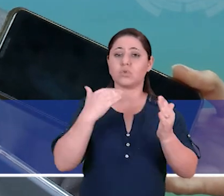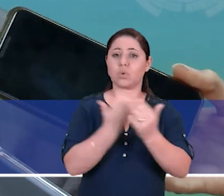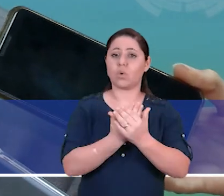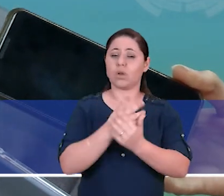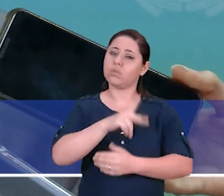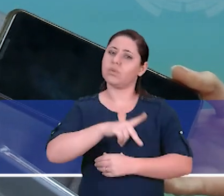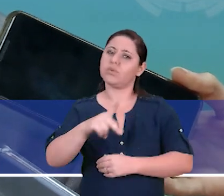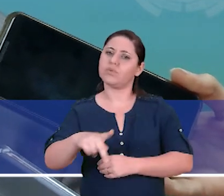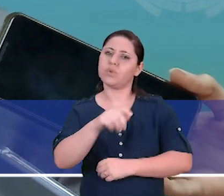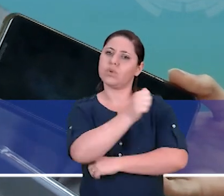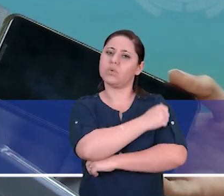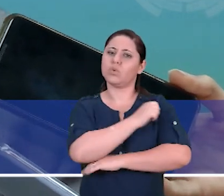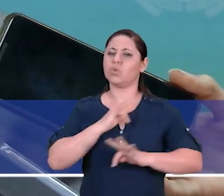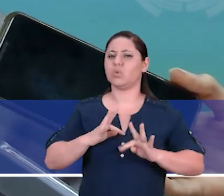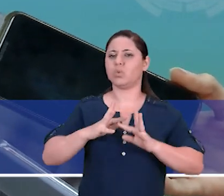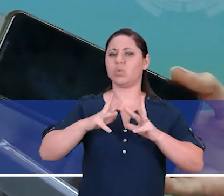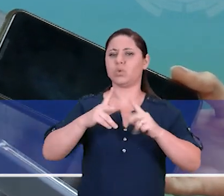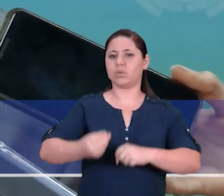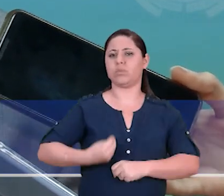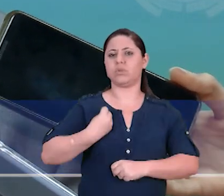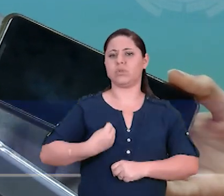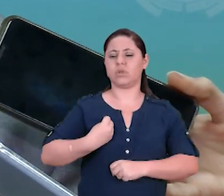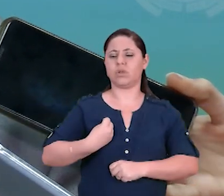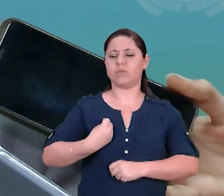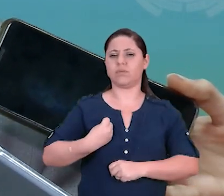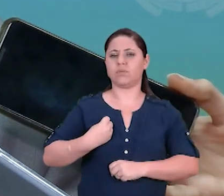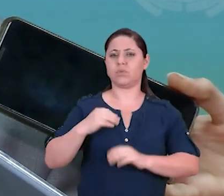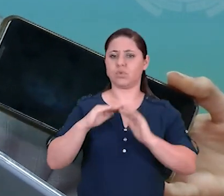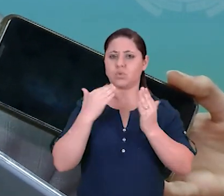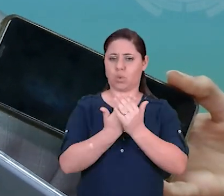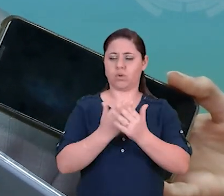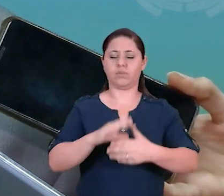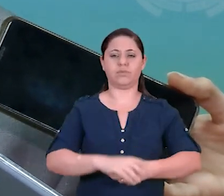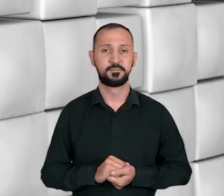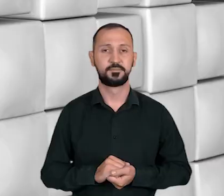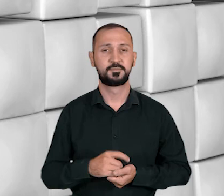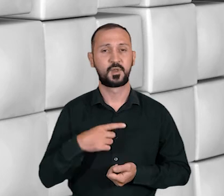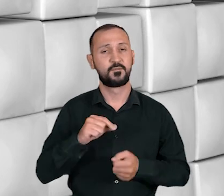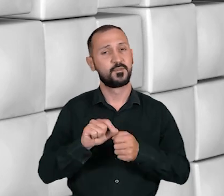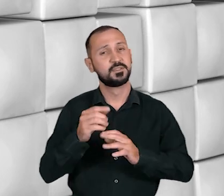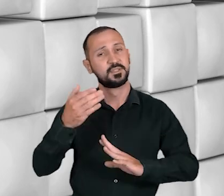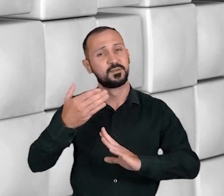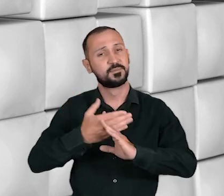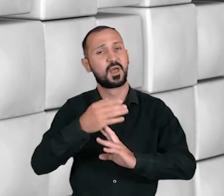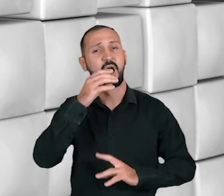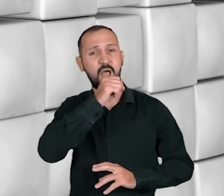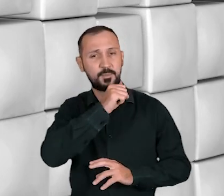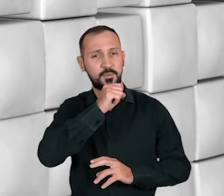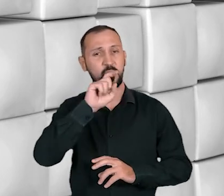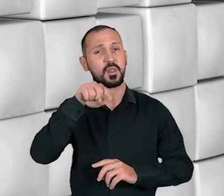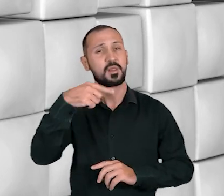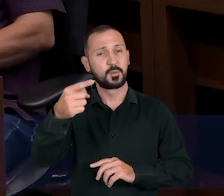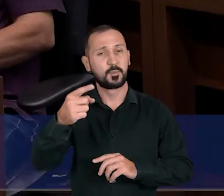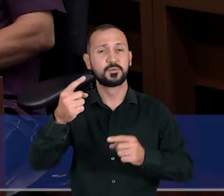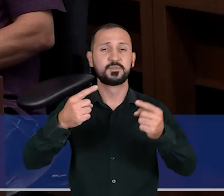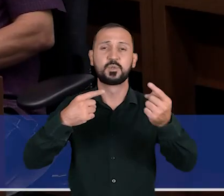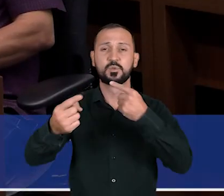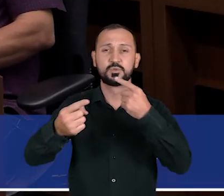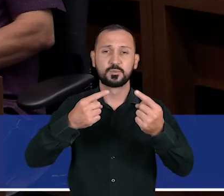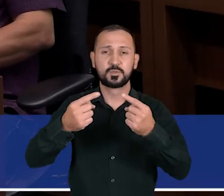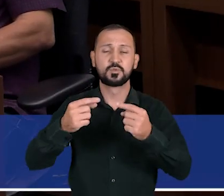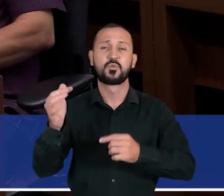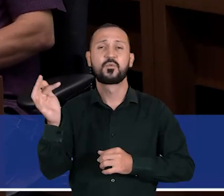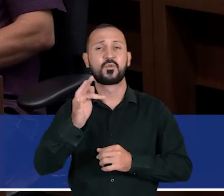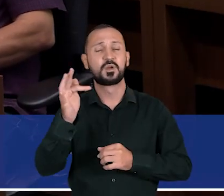para professores, alunos, enfim, todos aqueles que participam da vida escolar. Vamos para um breve intervalo. No próximo bloco, debates